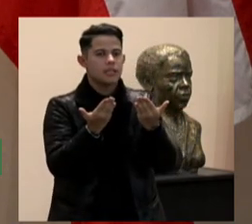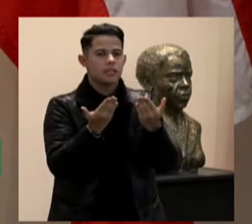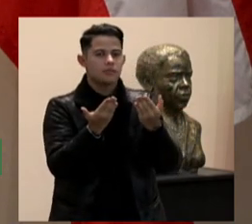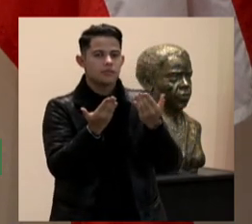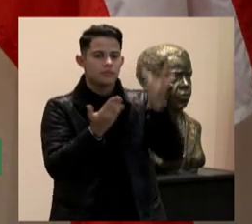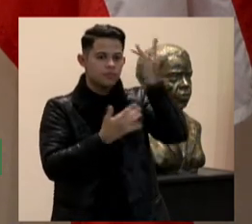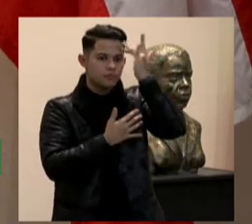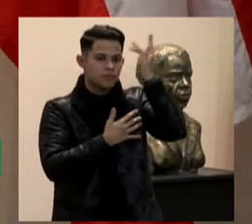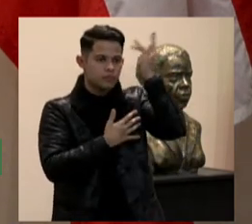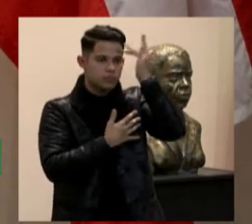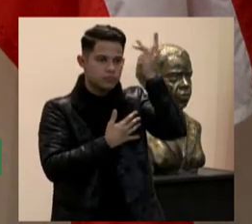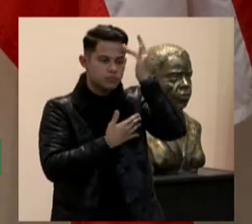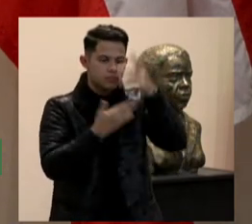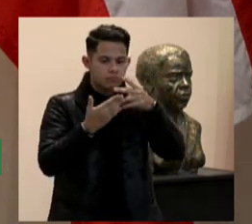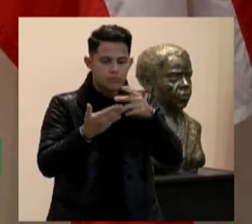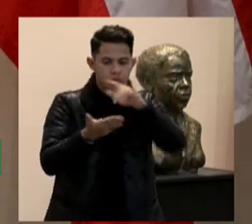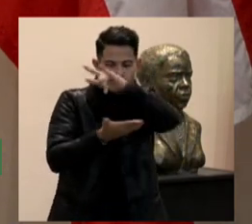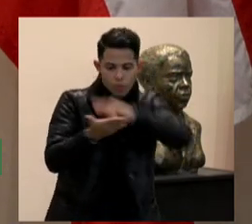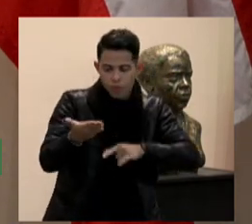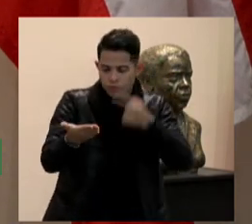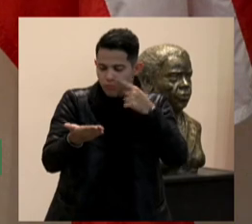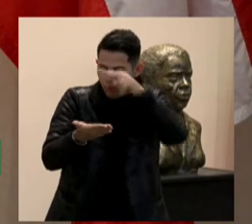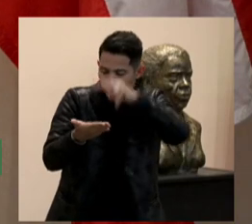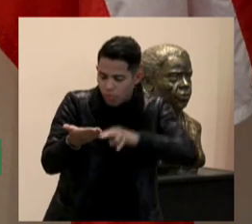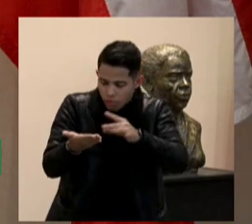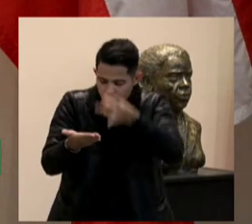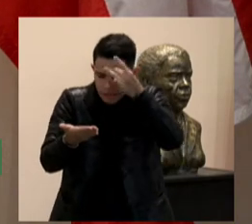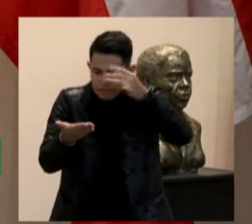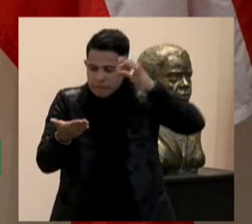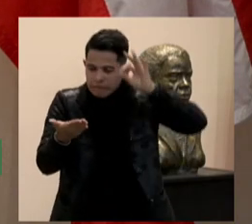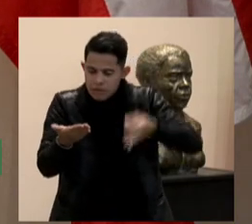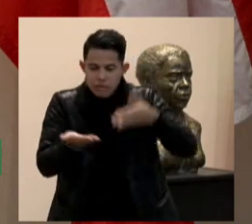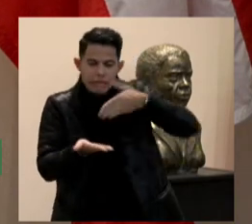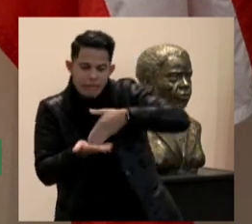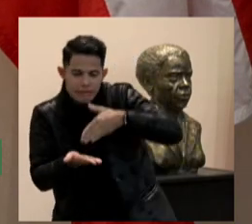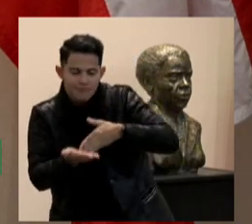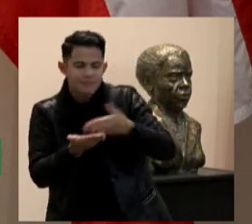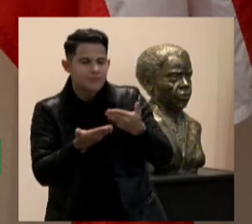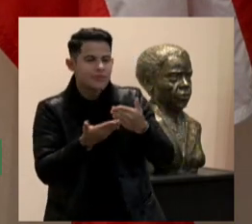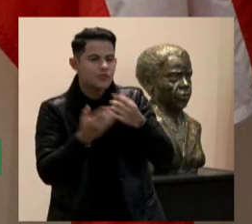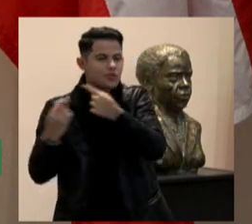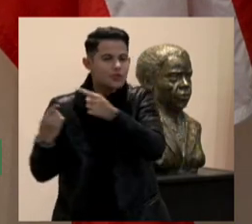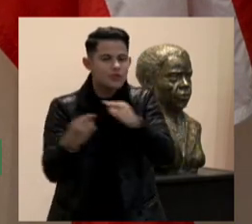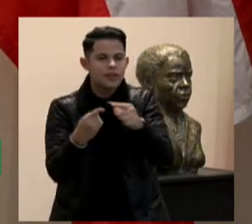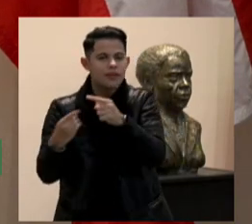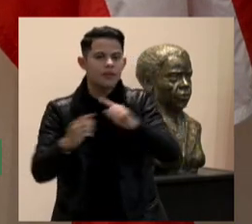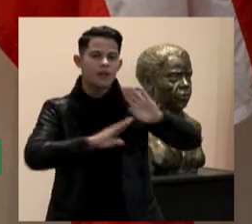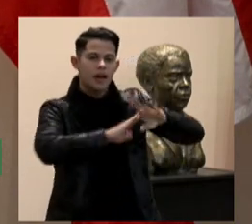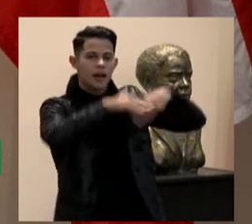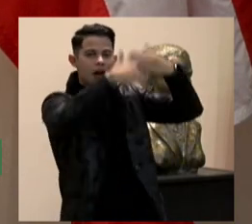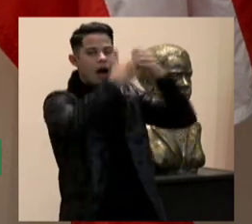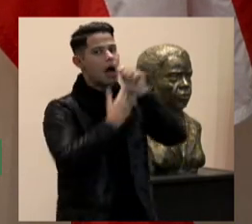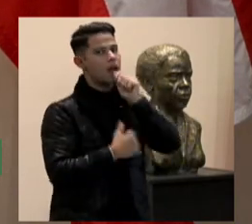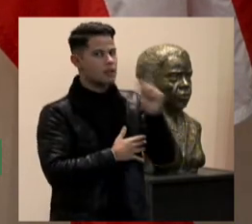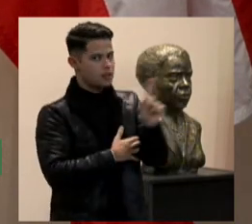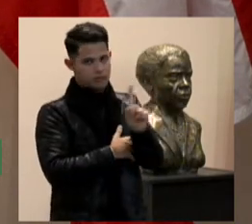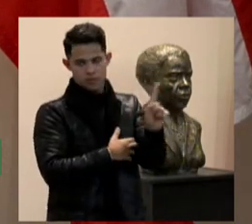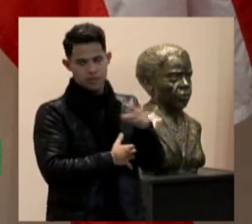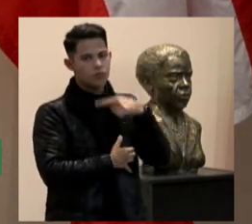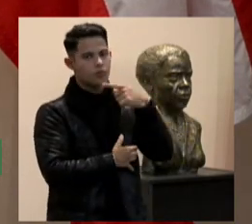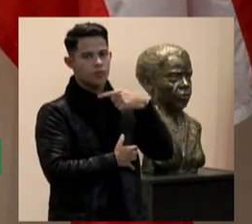amadurecida dos limites, dos avanços, dos desafios que a gente tem com esse PL. Mas